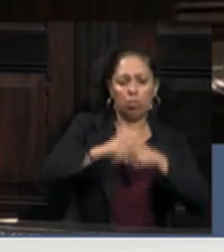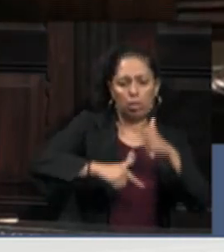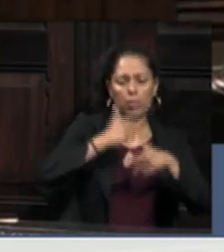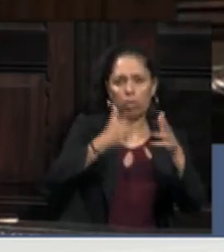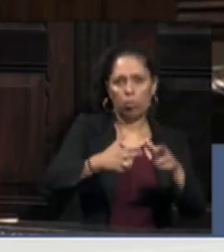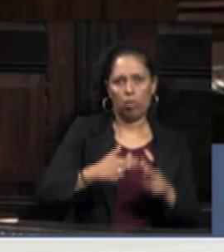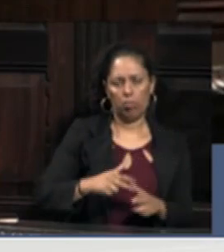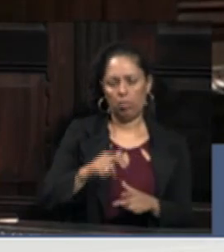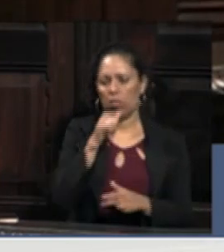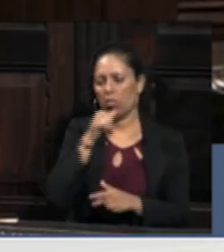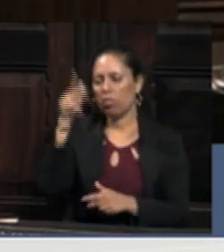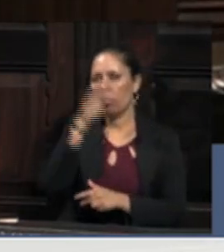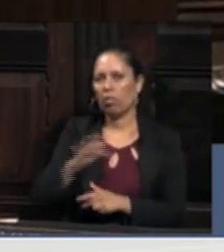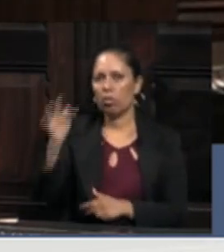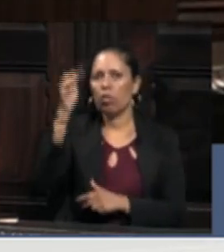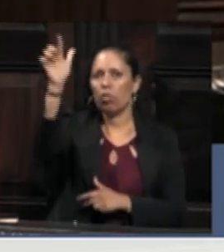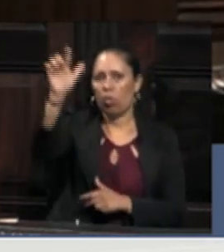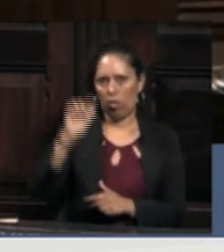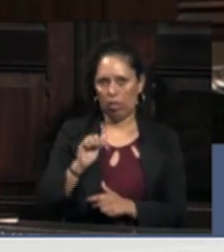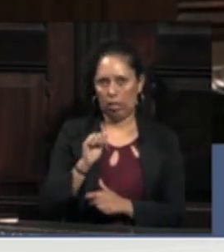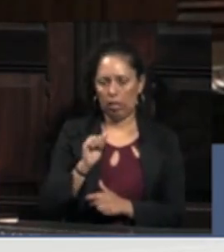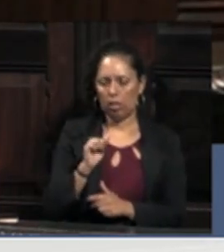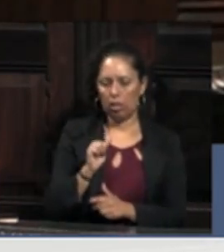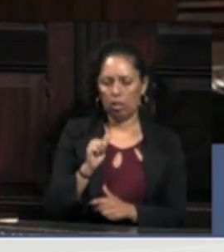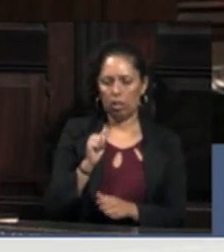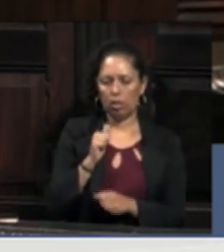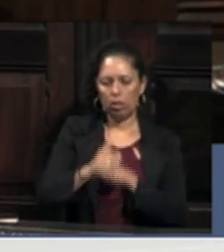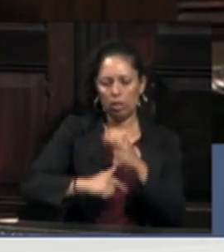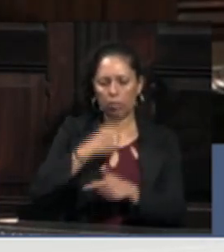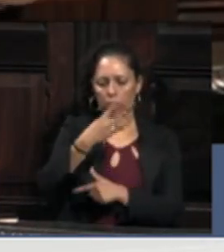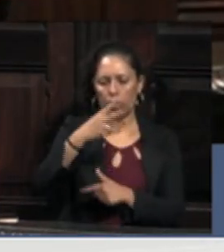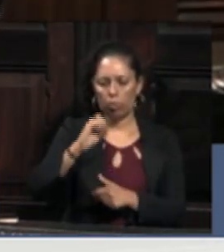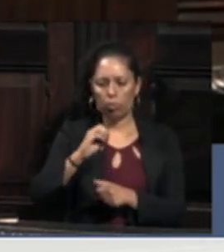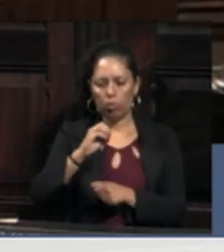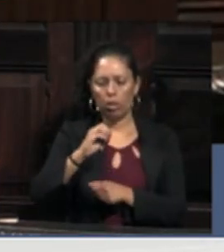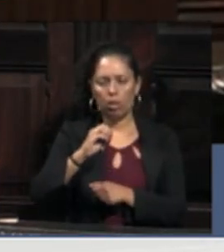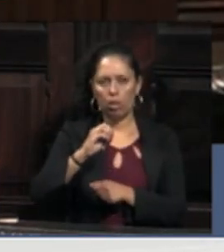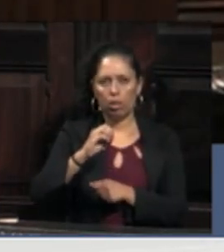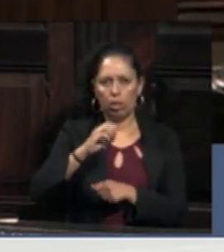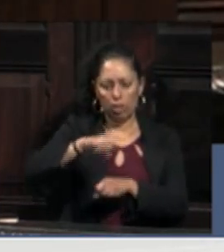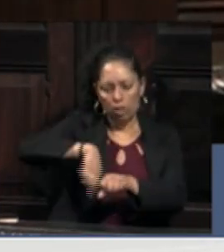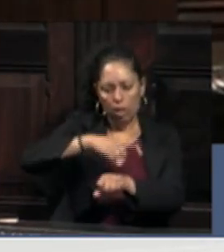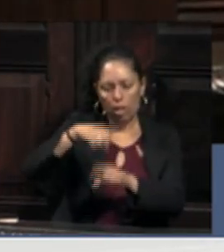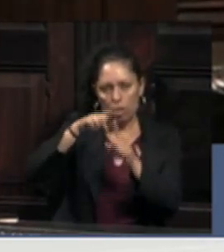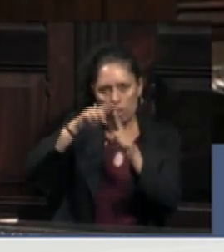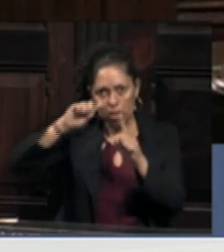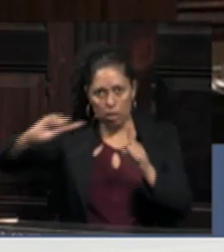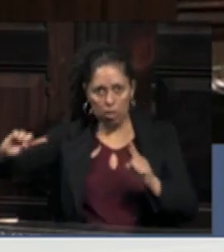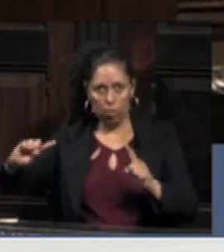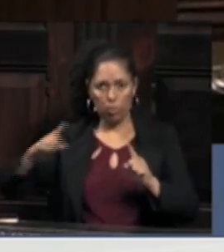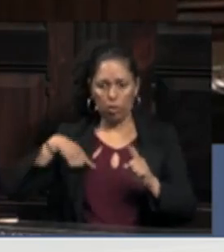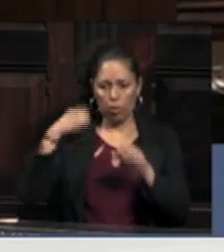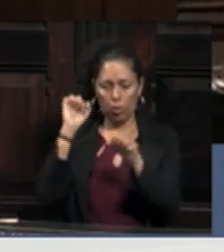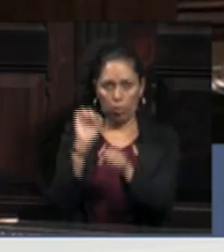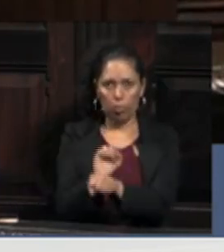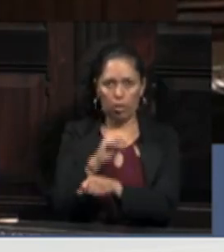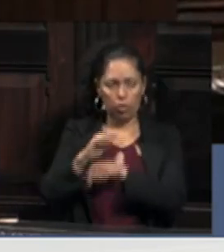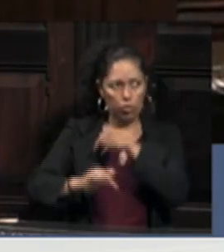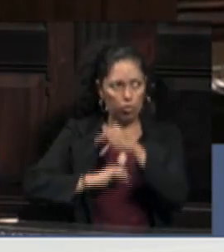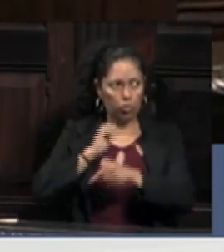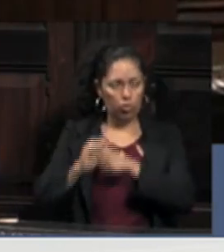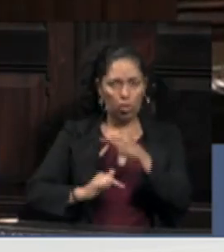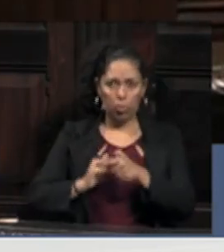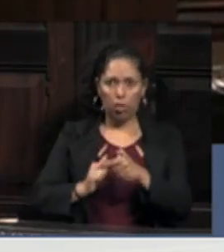de São Paulo, em regime de 40 horas semanais, quando eu me aposento como professor dentro do regime de